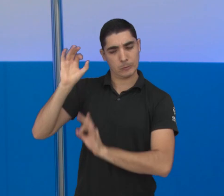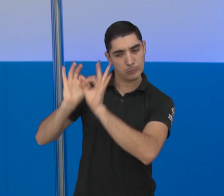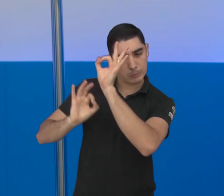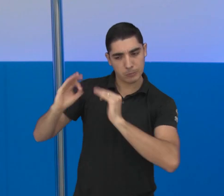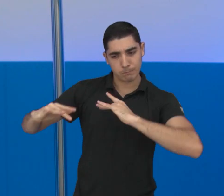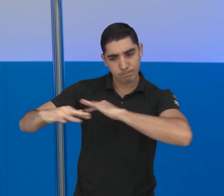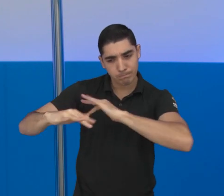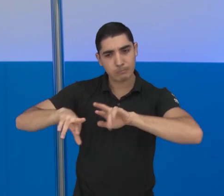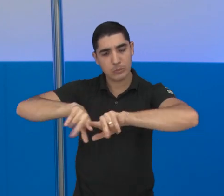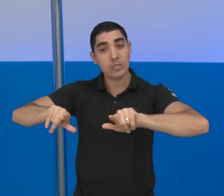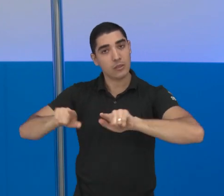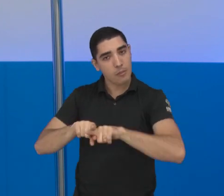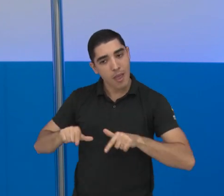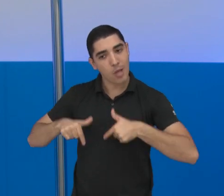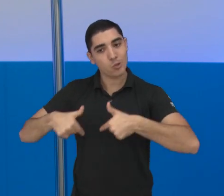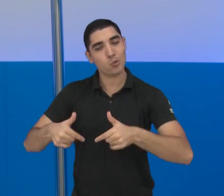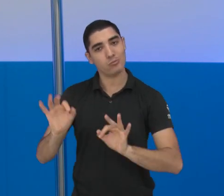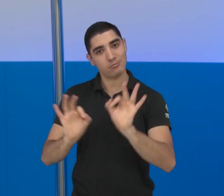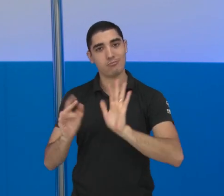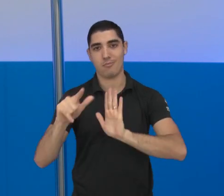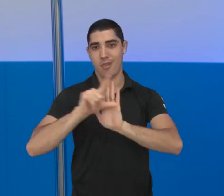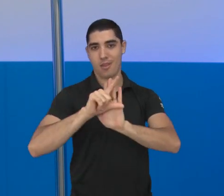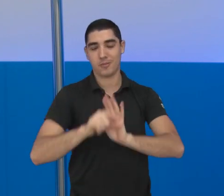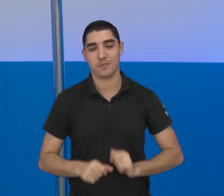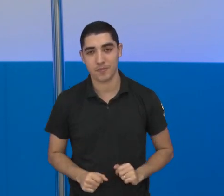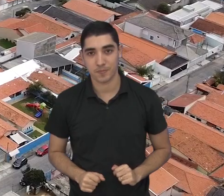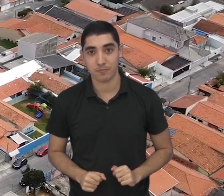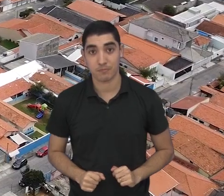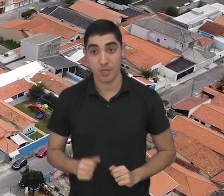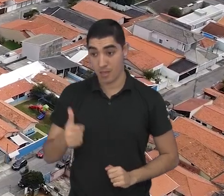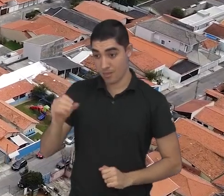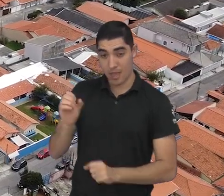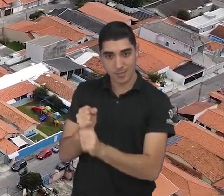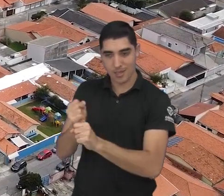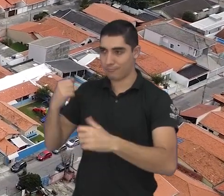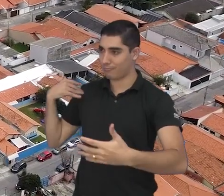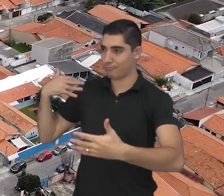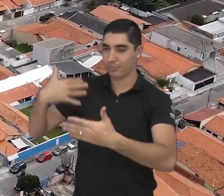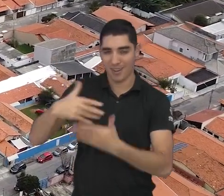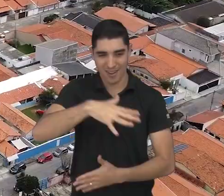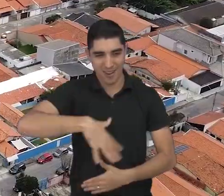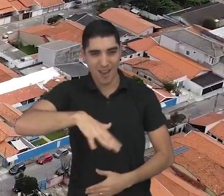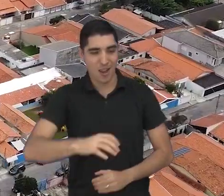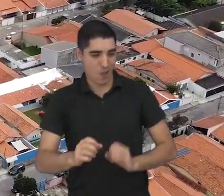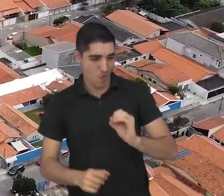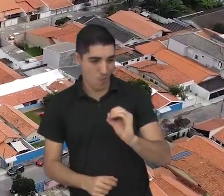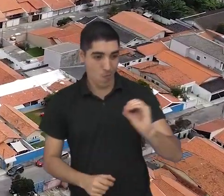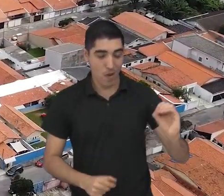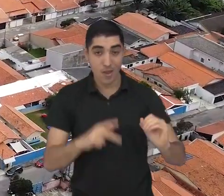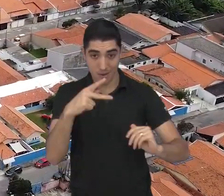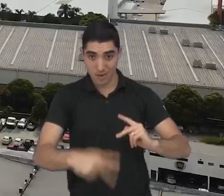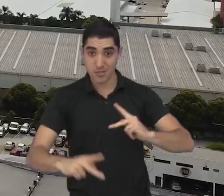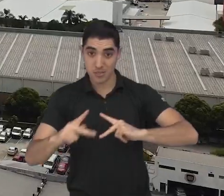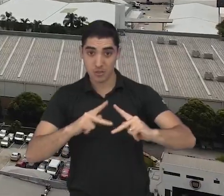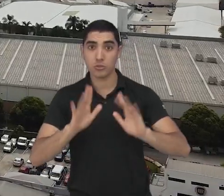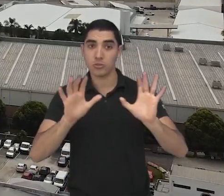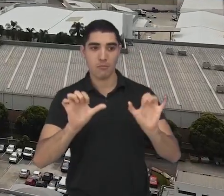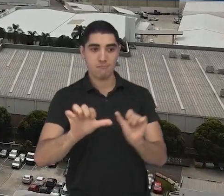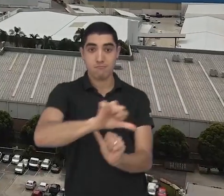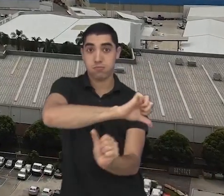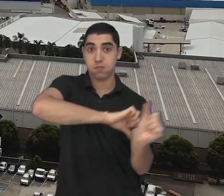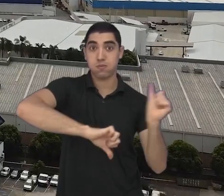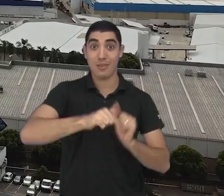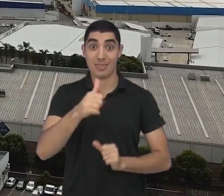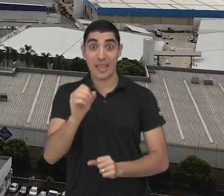o planejamento urbano e construção de políticas públicas. Nos últimos 10 anos, a paisagem da região oeste de São José